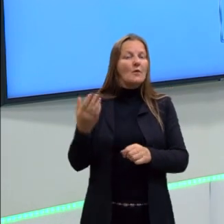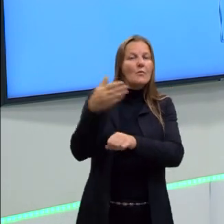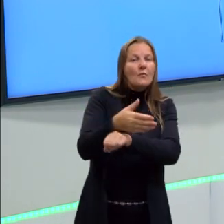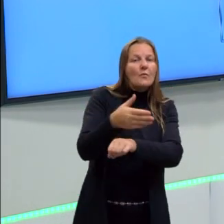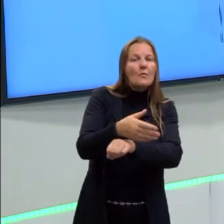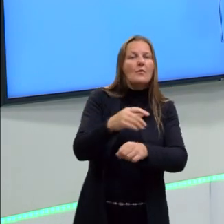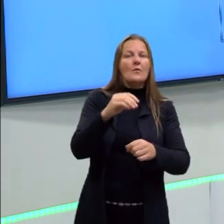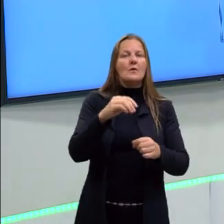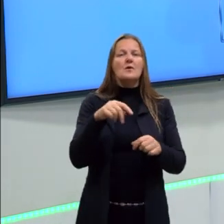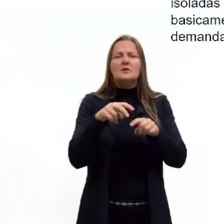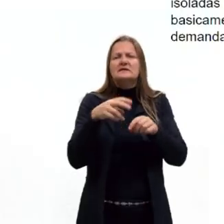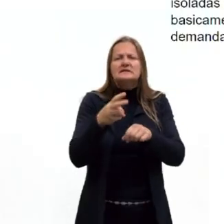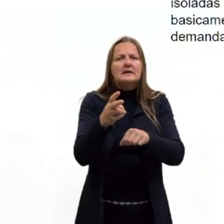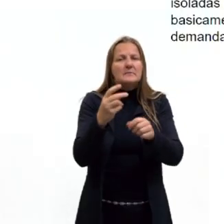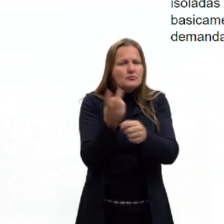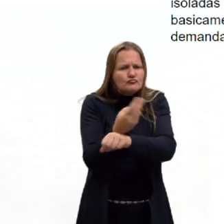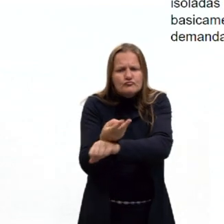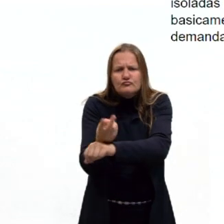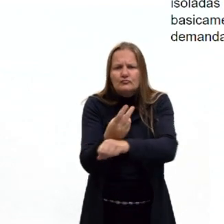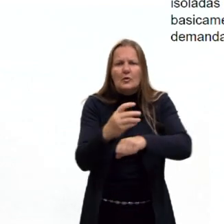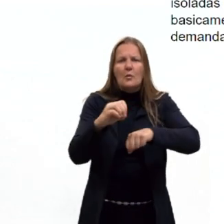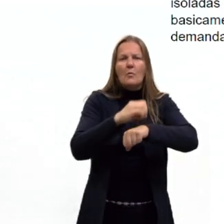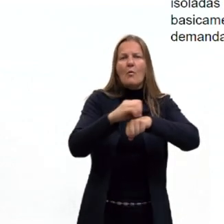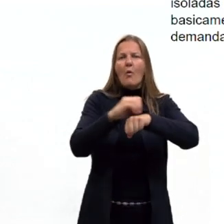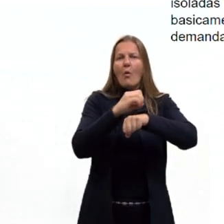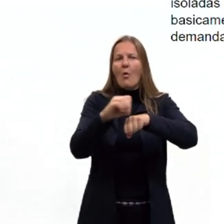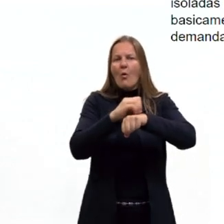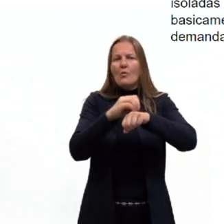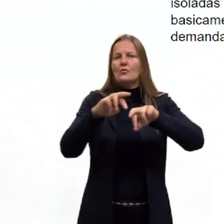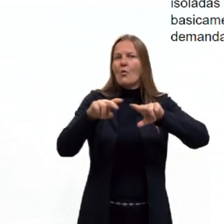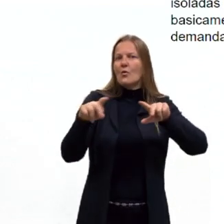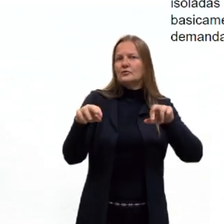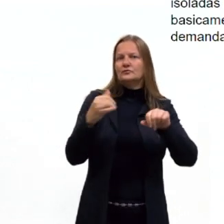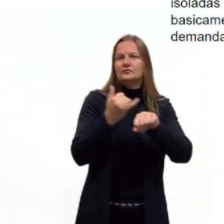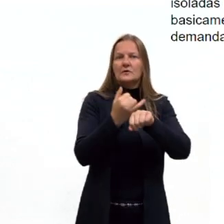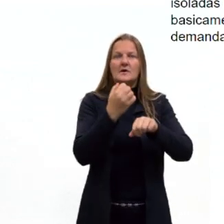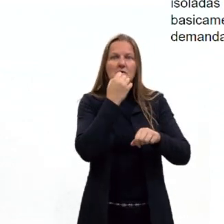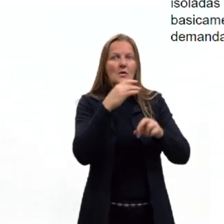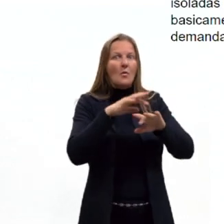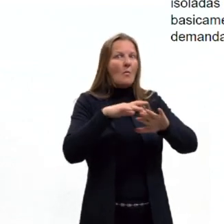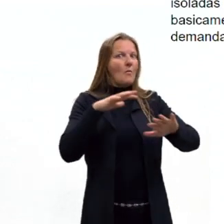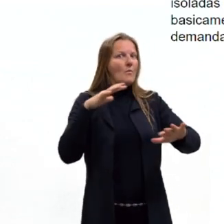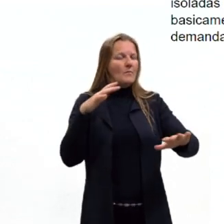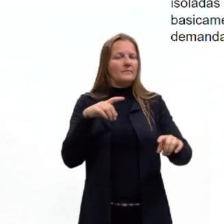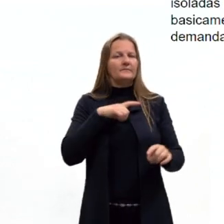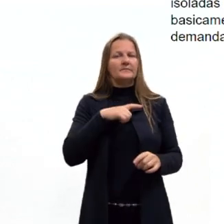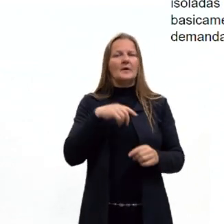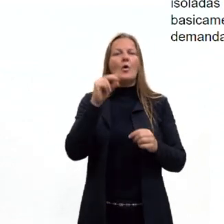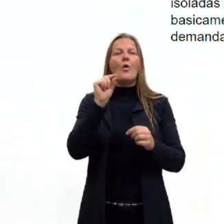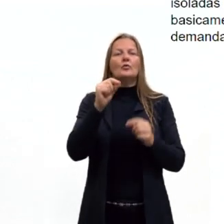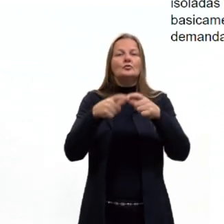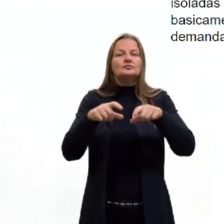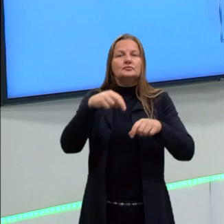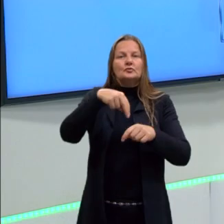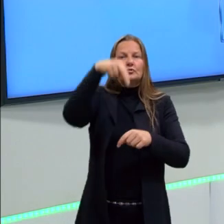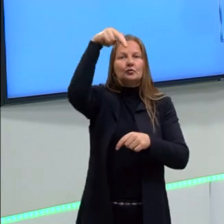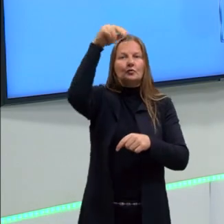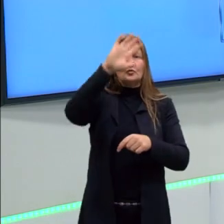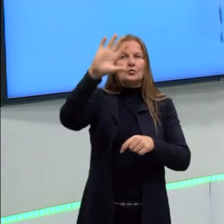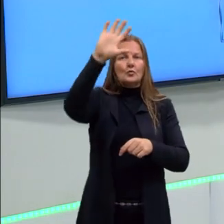interiorana né do do nosso território outra coisa que vale salientar e justamente onde é o norte gurizada ó